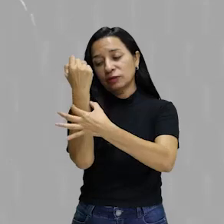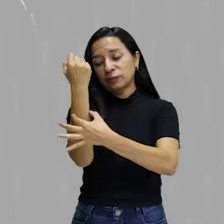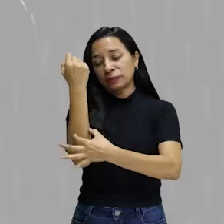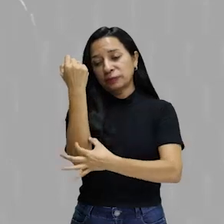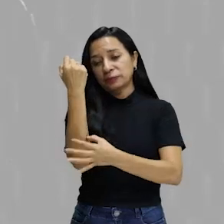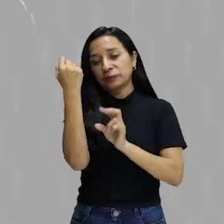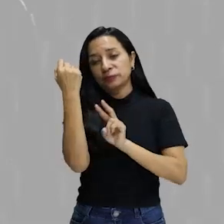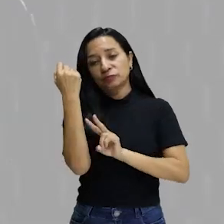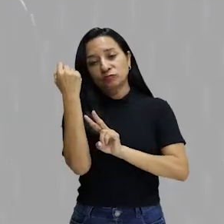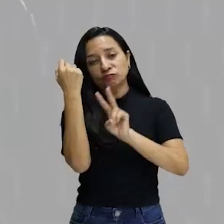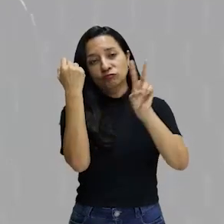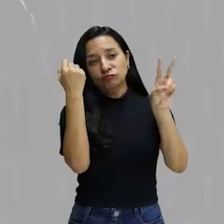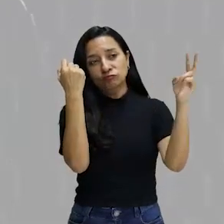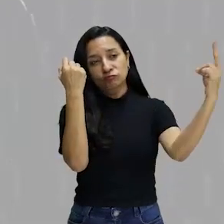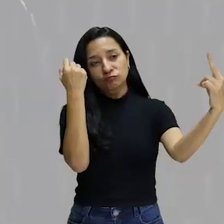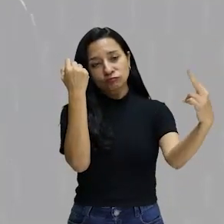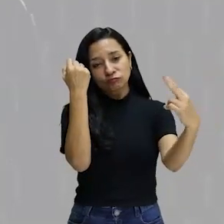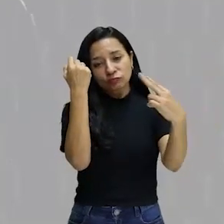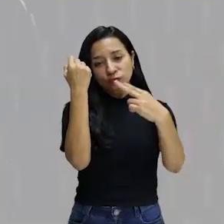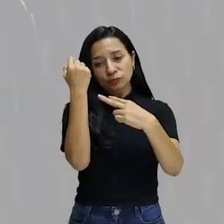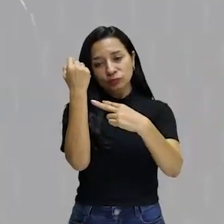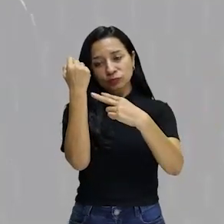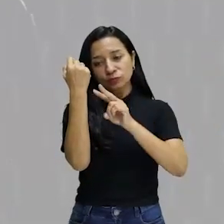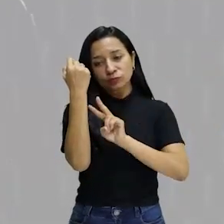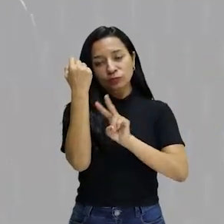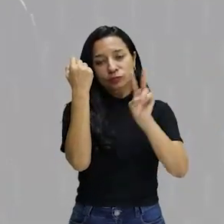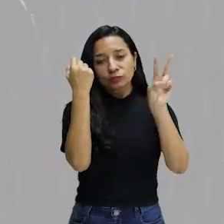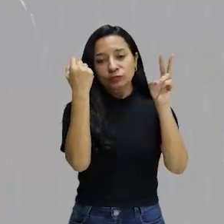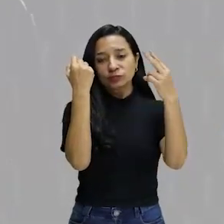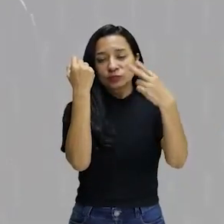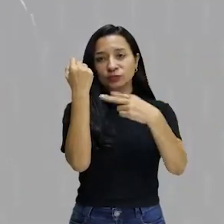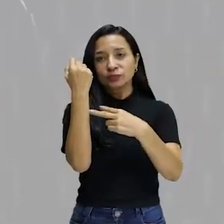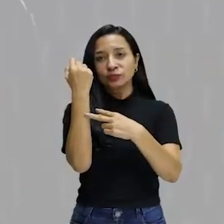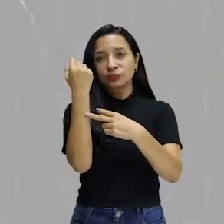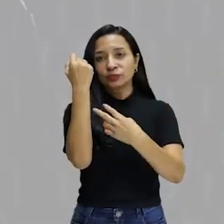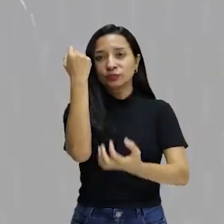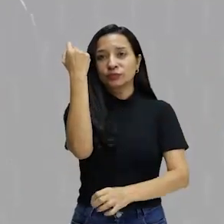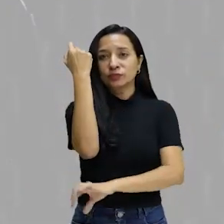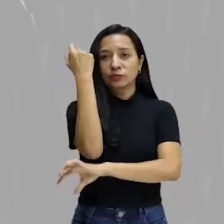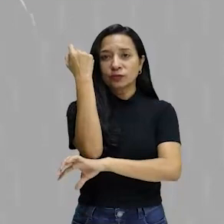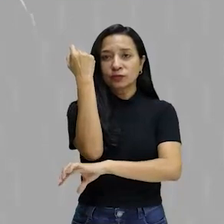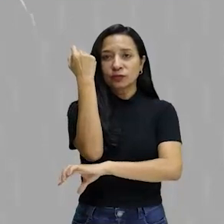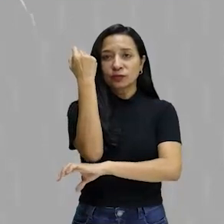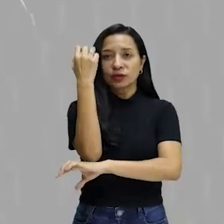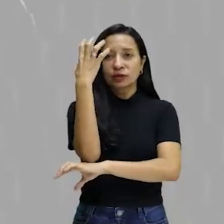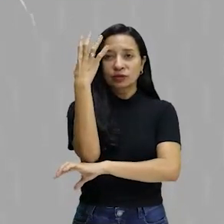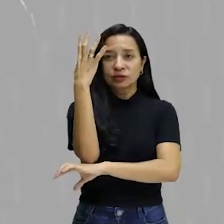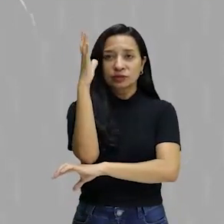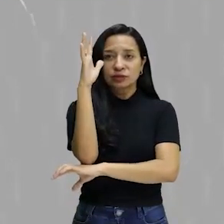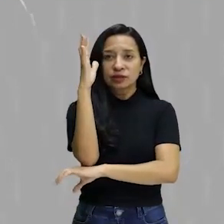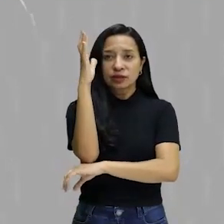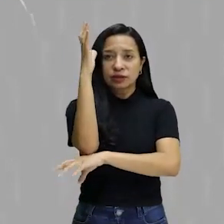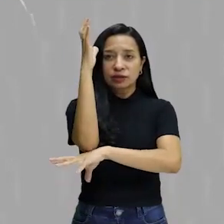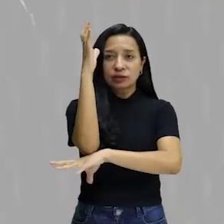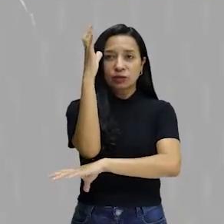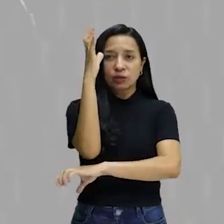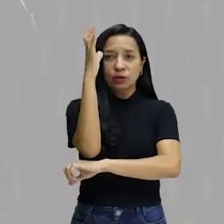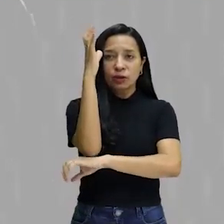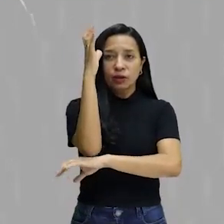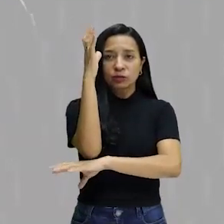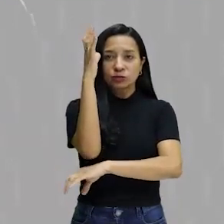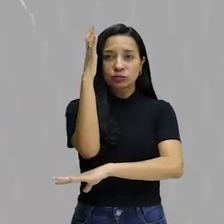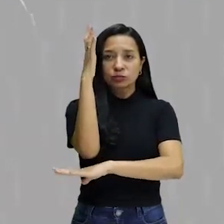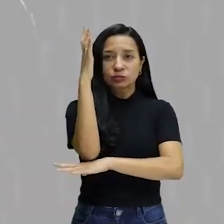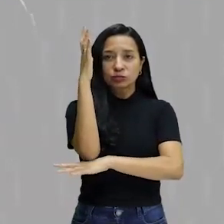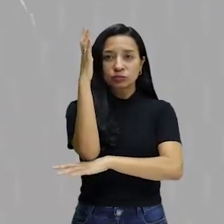até em sentido da luz, certo? A raiz, no caso, ela cresce para baixo, ou